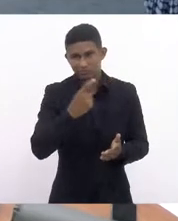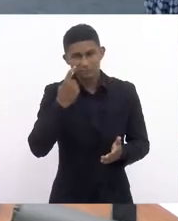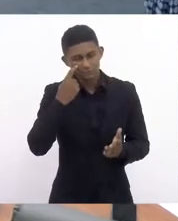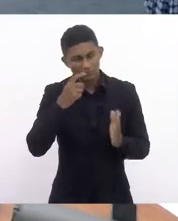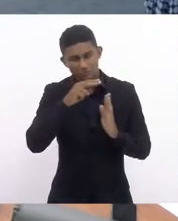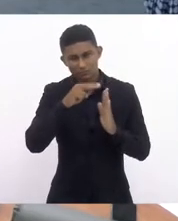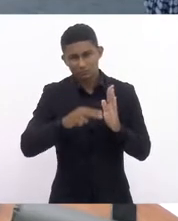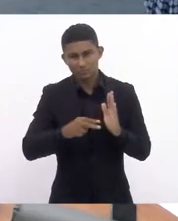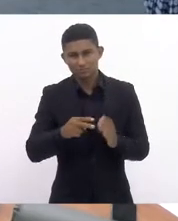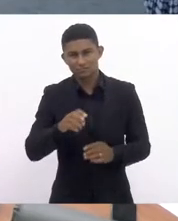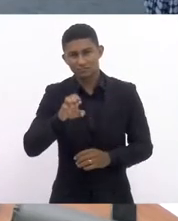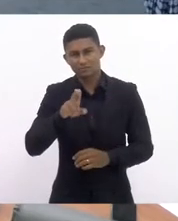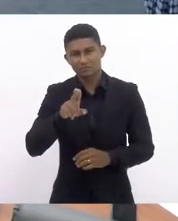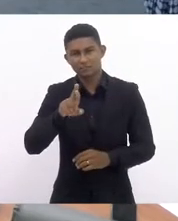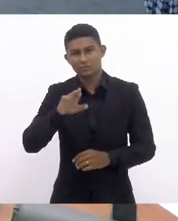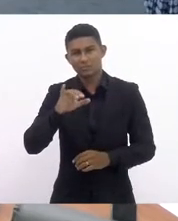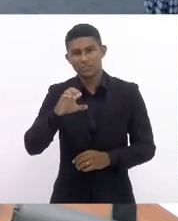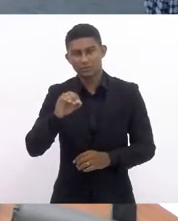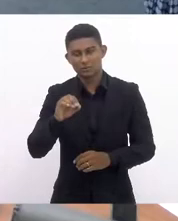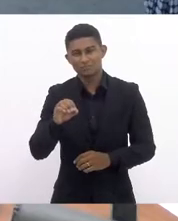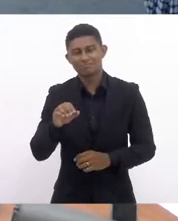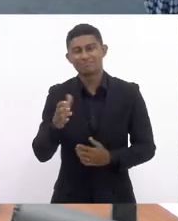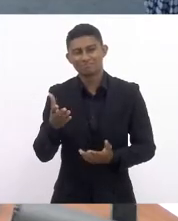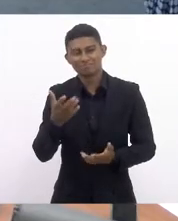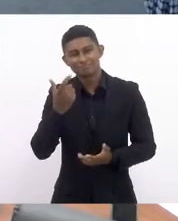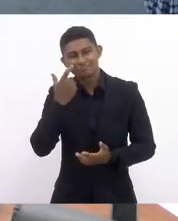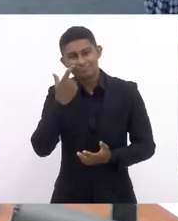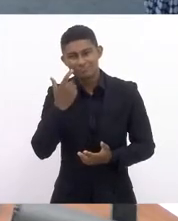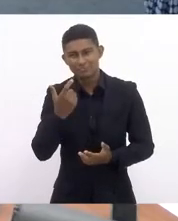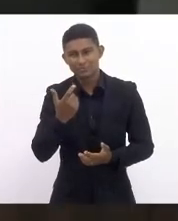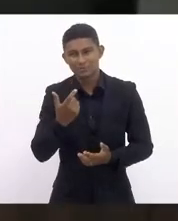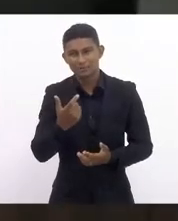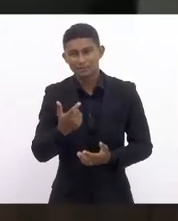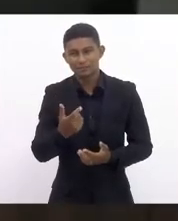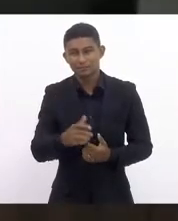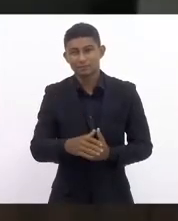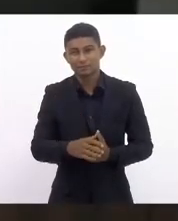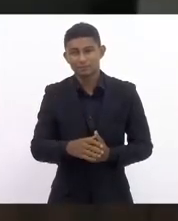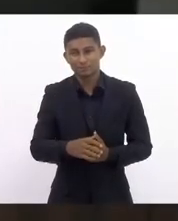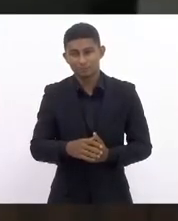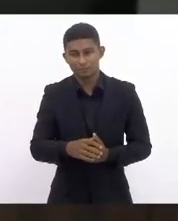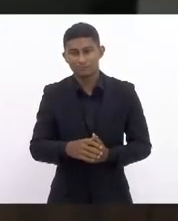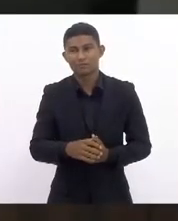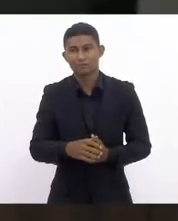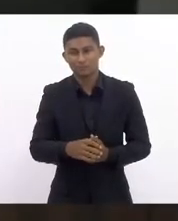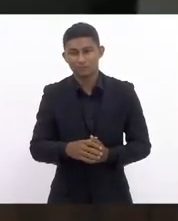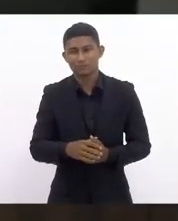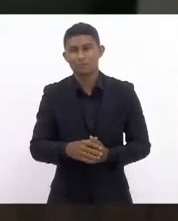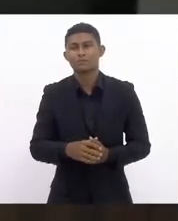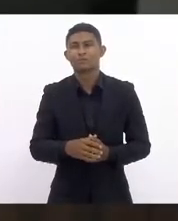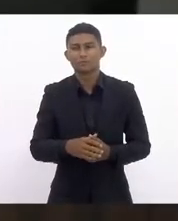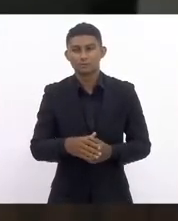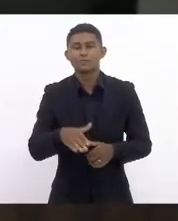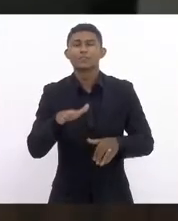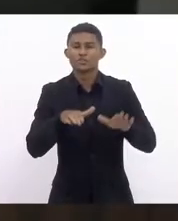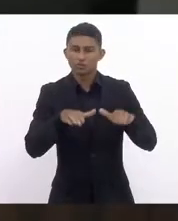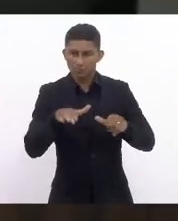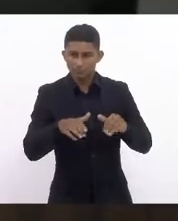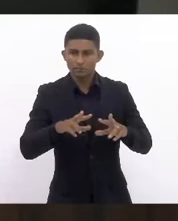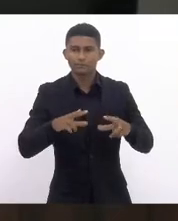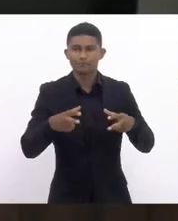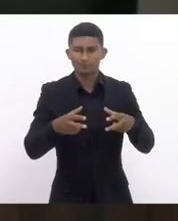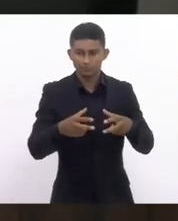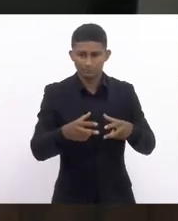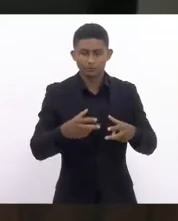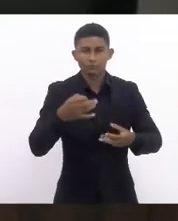Homenagem ao Eurico Júnior, da Quinta. Então, para emitir parecer, presidente, chama os trabalhos, presidência, chama os trabalhos à ordem para emitir parecer pela Comissão de